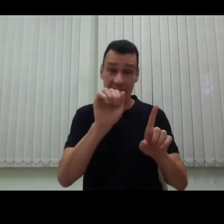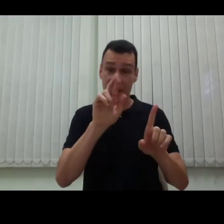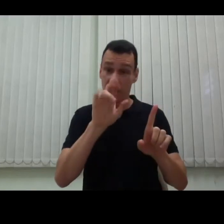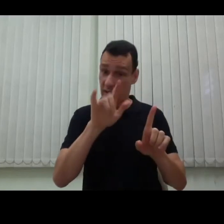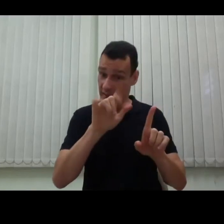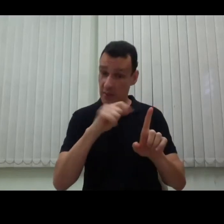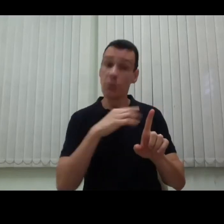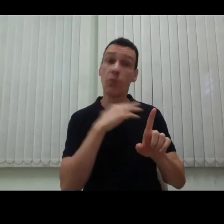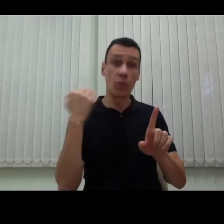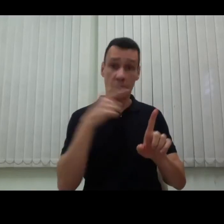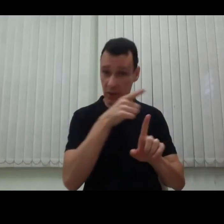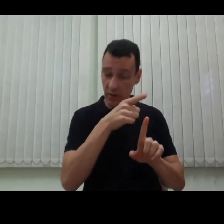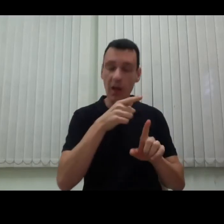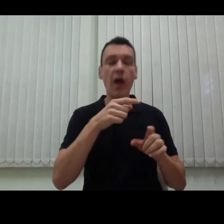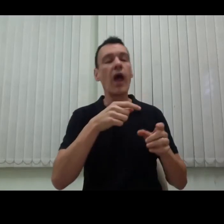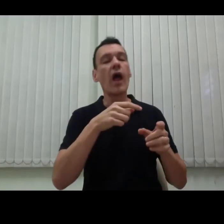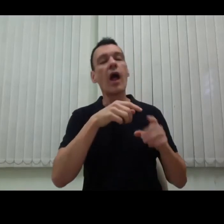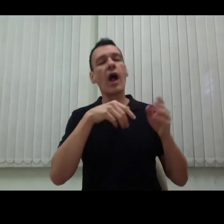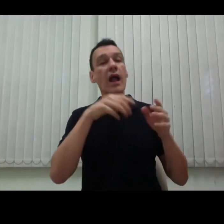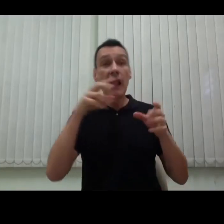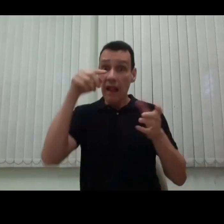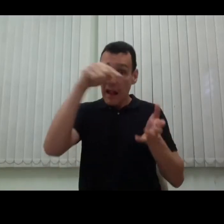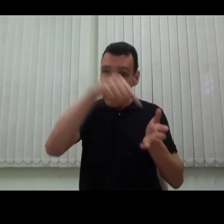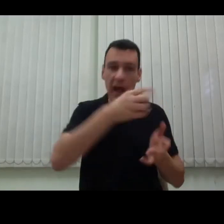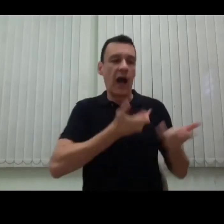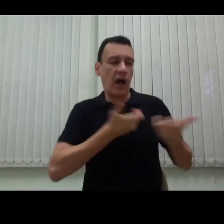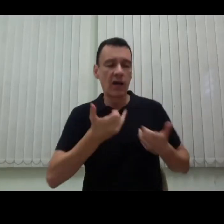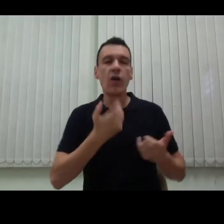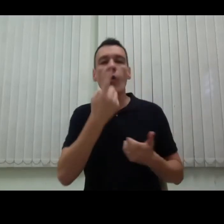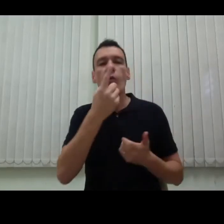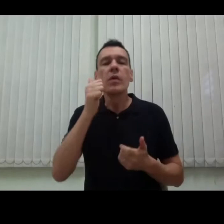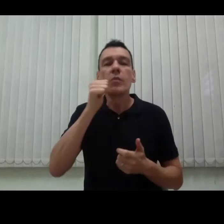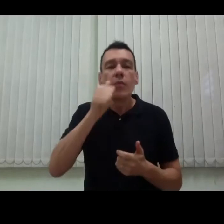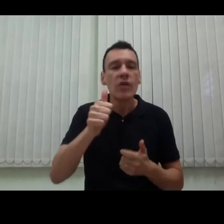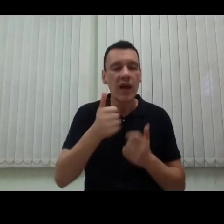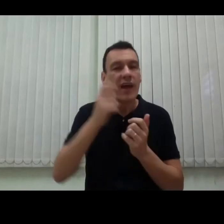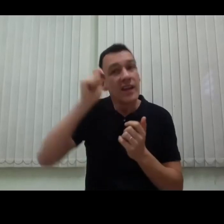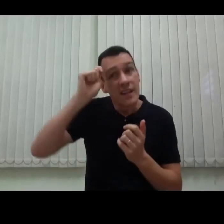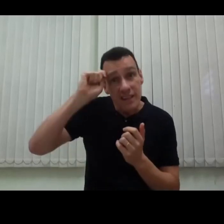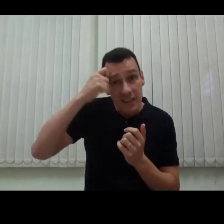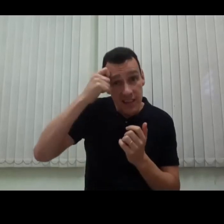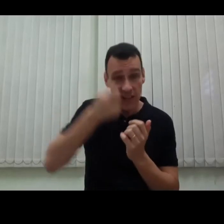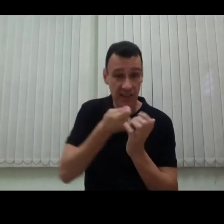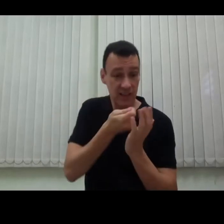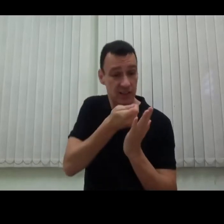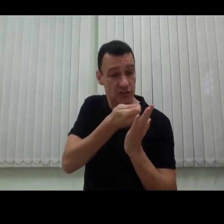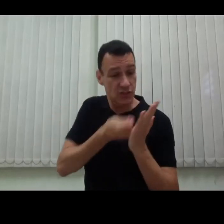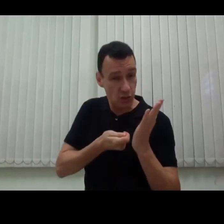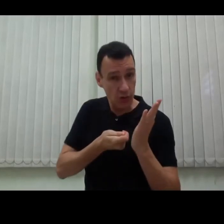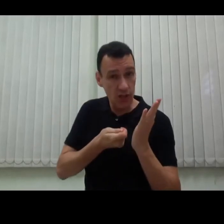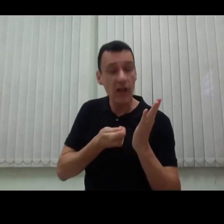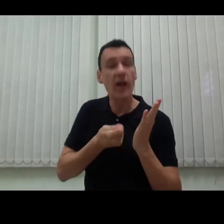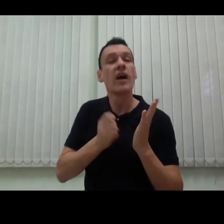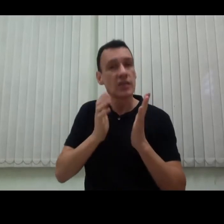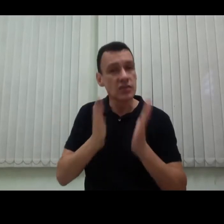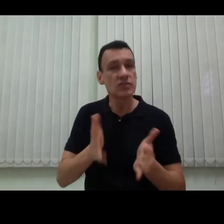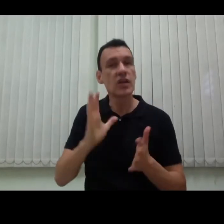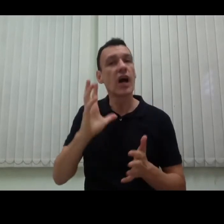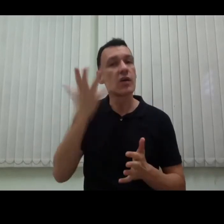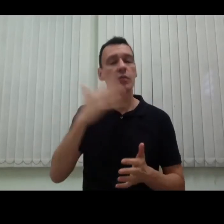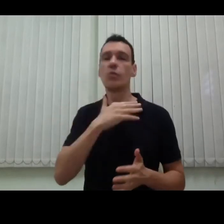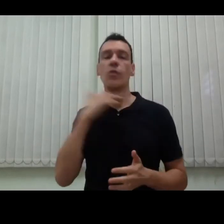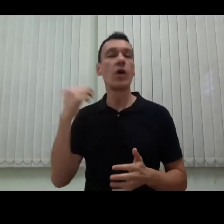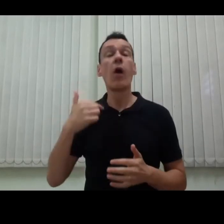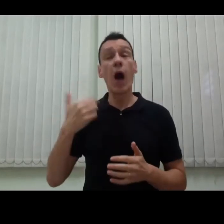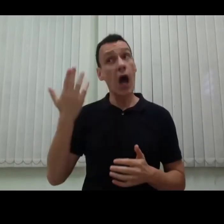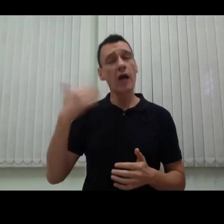foi algo quase inimaginável. As mulheres negras do meu imaginário eram as mulheres da minha família, minha mãe,